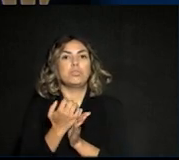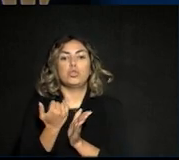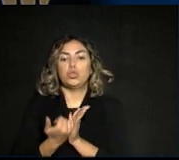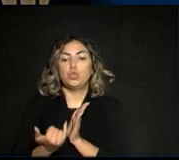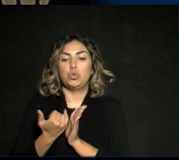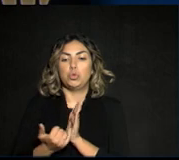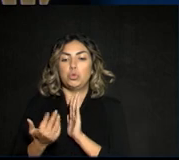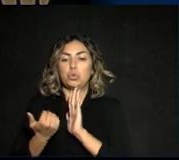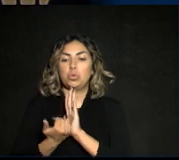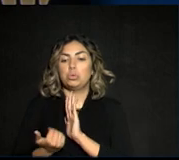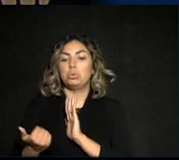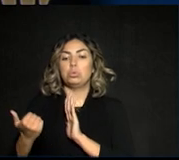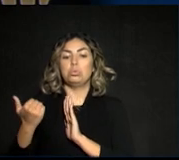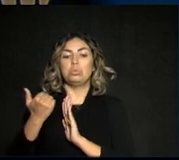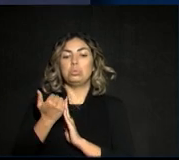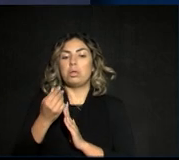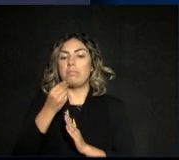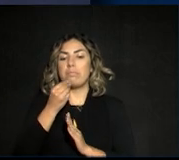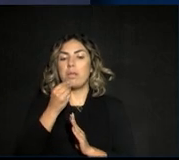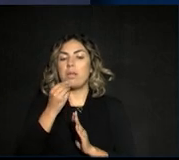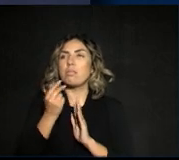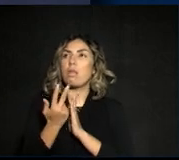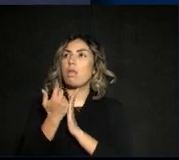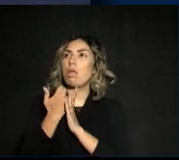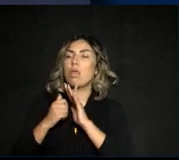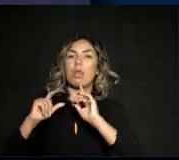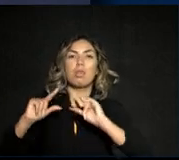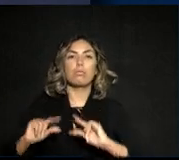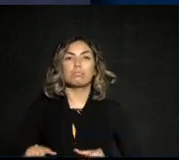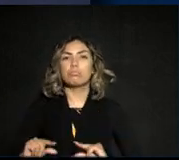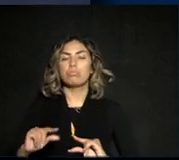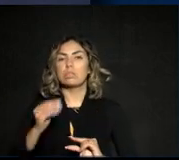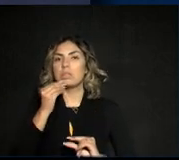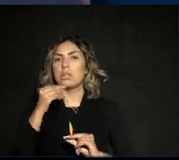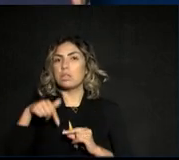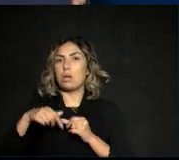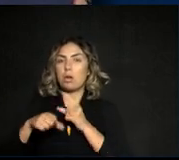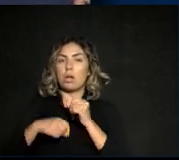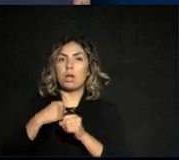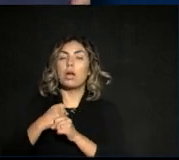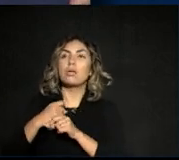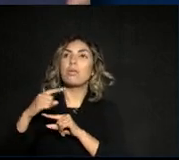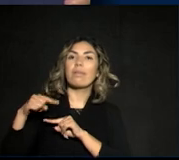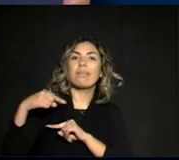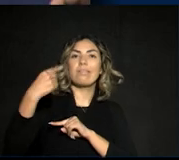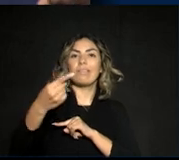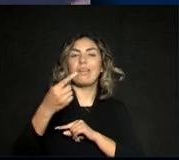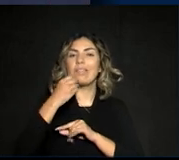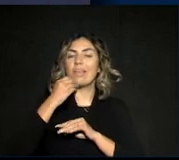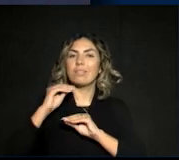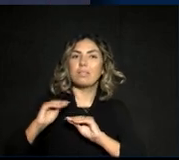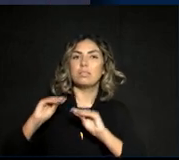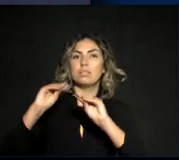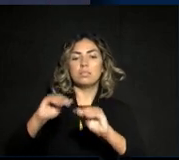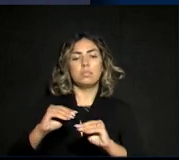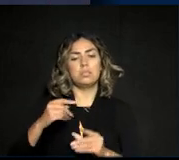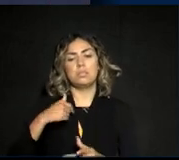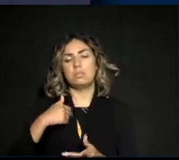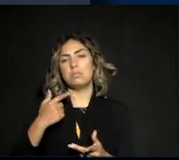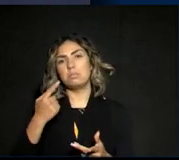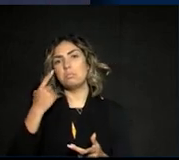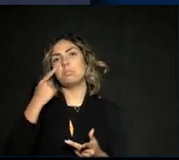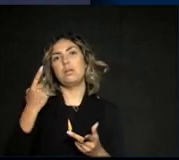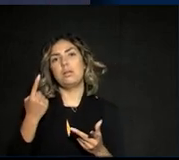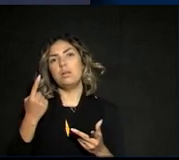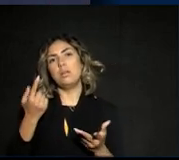é isso? Que reduz a inflação desse ano, transfere a inflação desse ano para o ano que vem, na hipótese de que